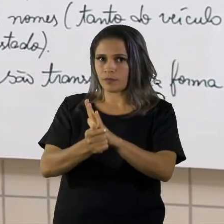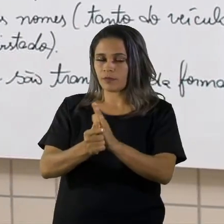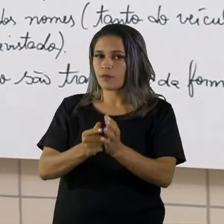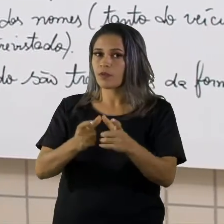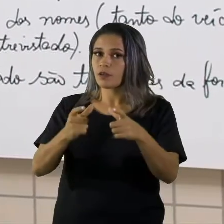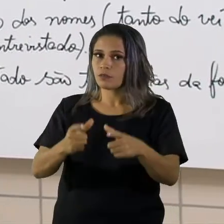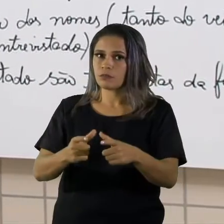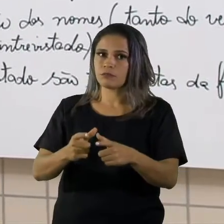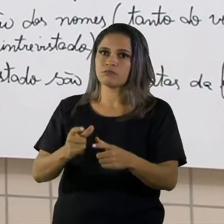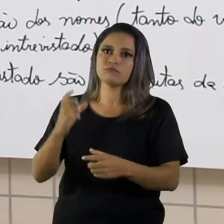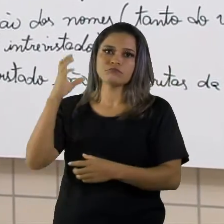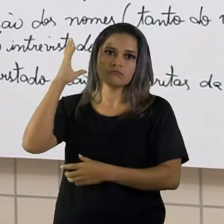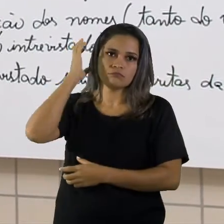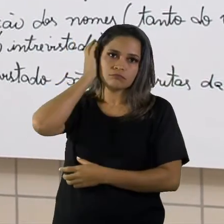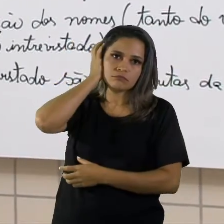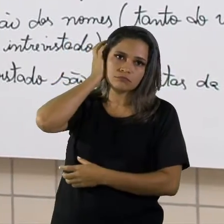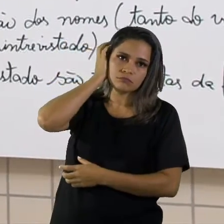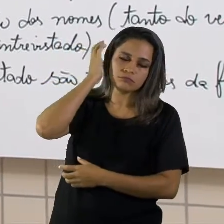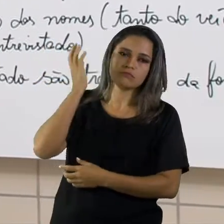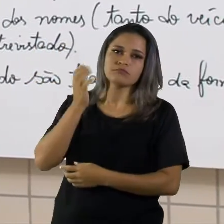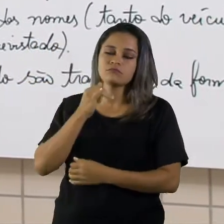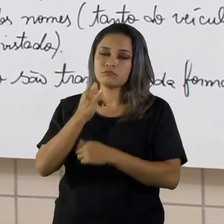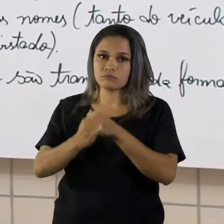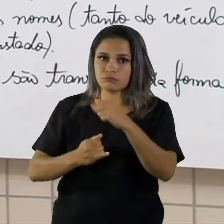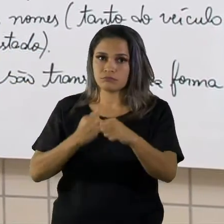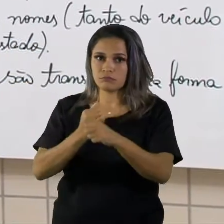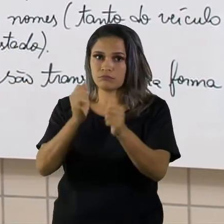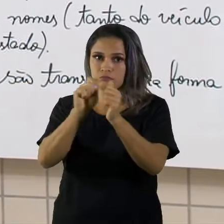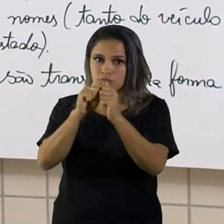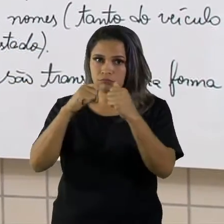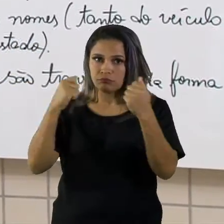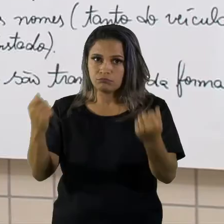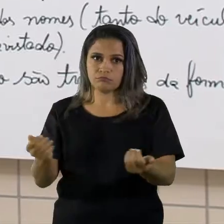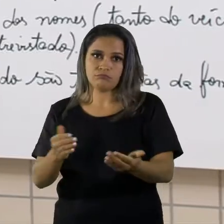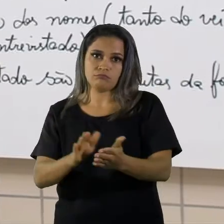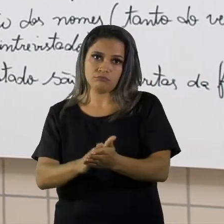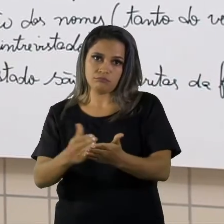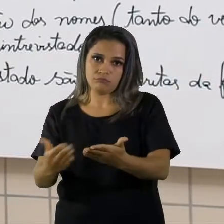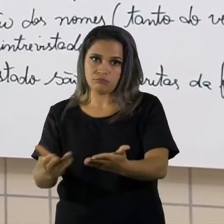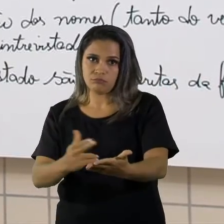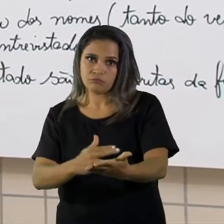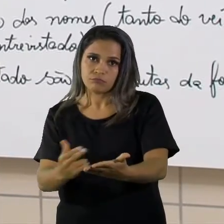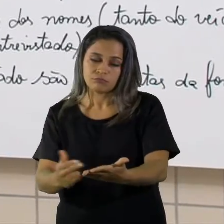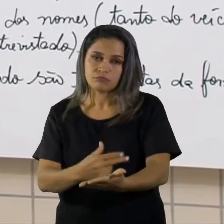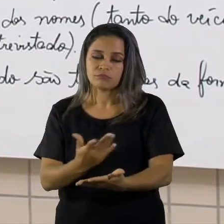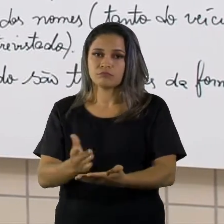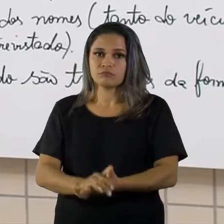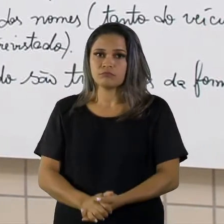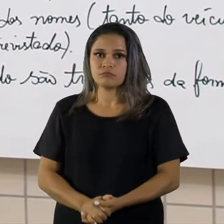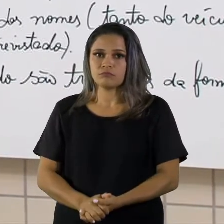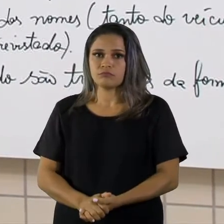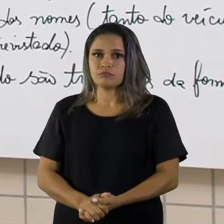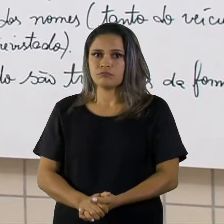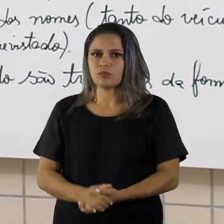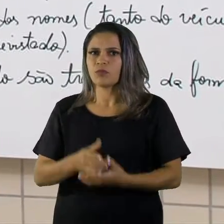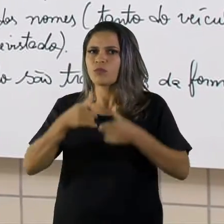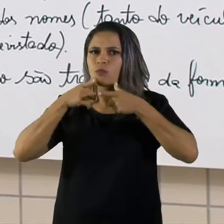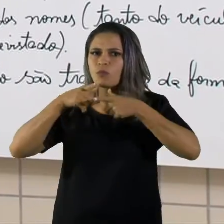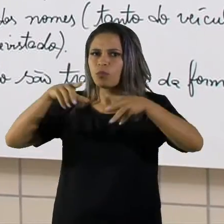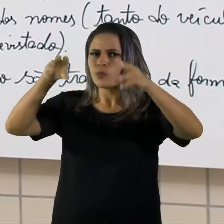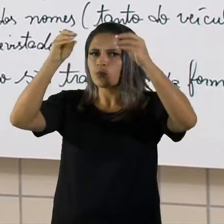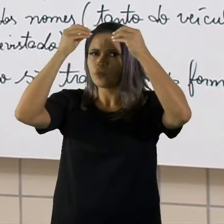em rádio, internet, jornais, revistas. Mescla que tipo de